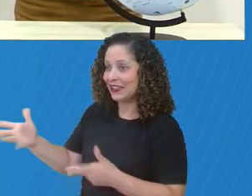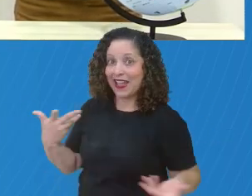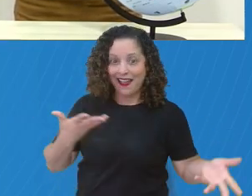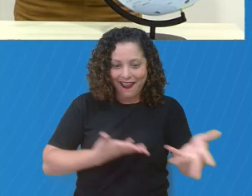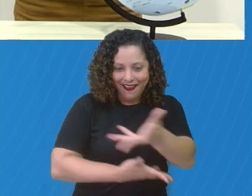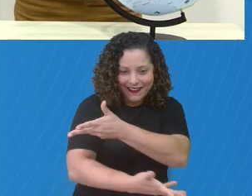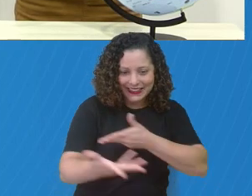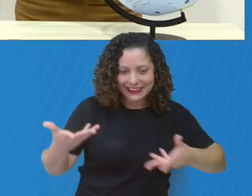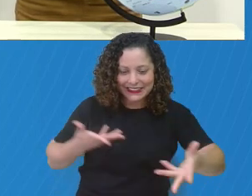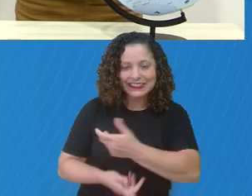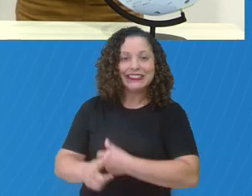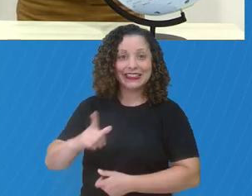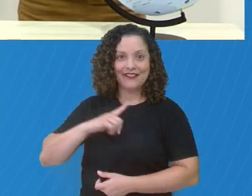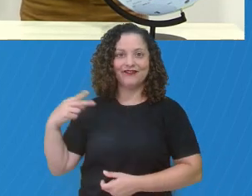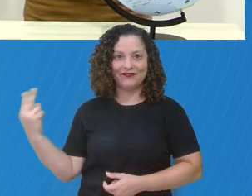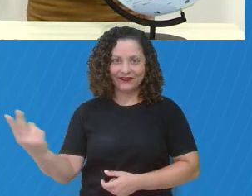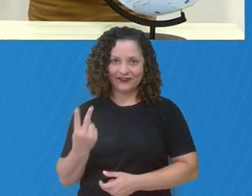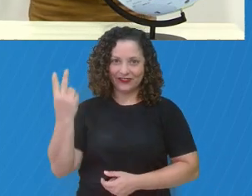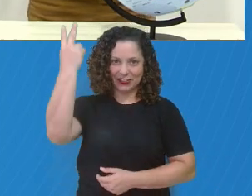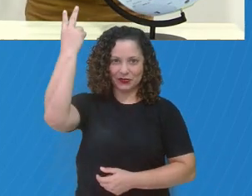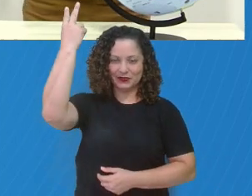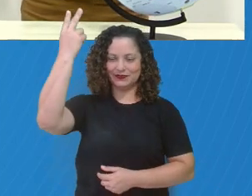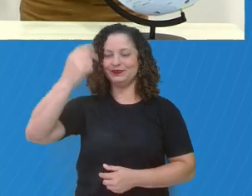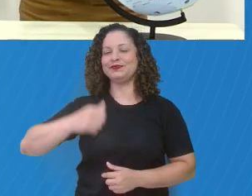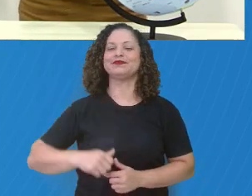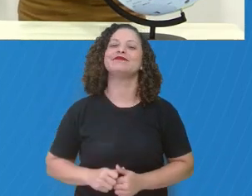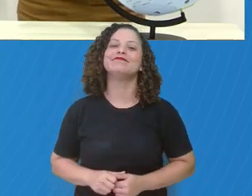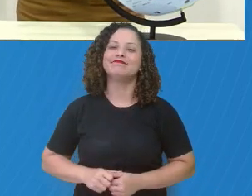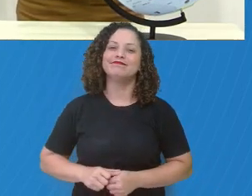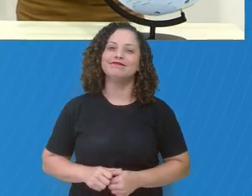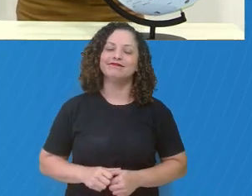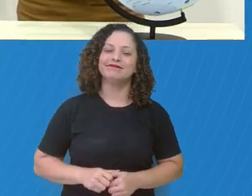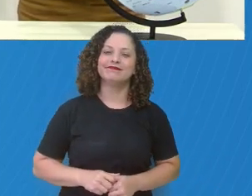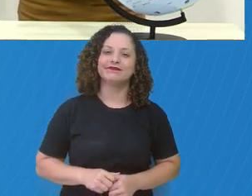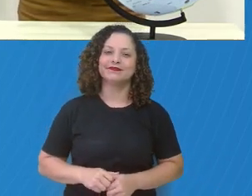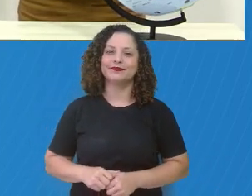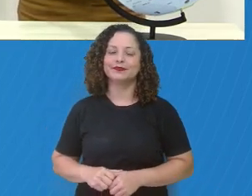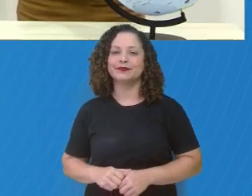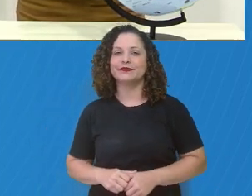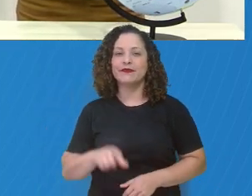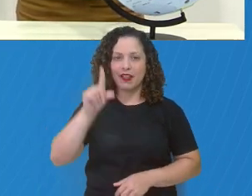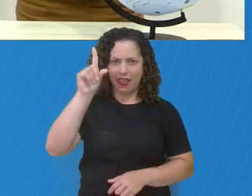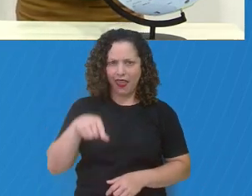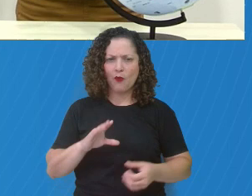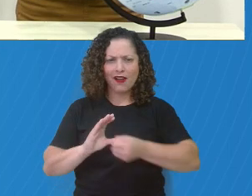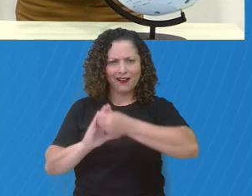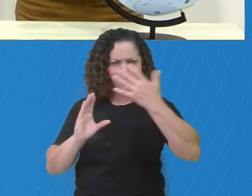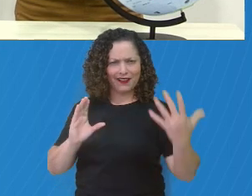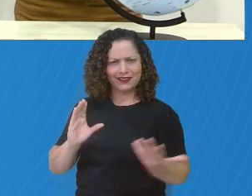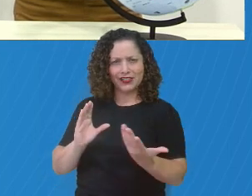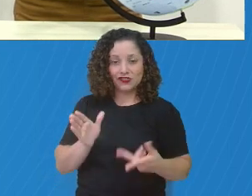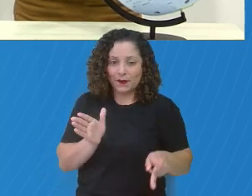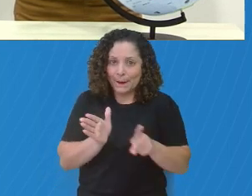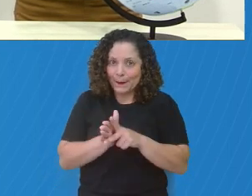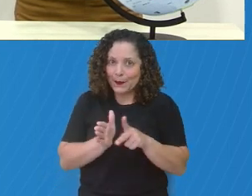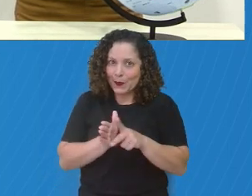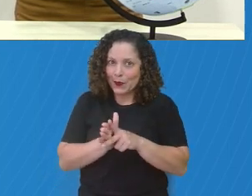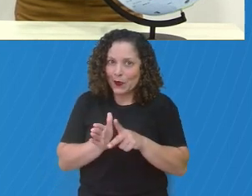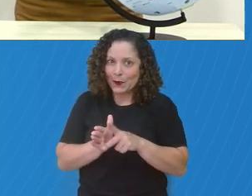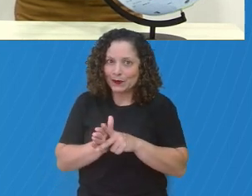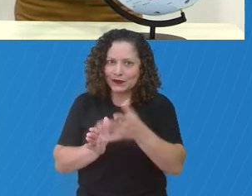está a riqueza. Não é verdade, professora Esther? É verdade, professora Verônica. Então, é uma característica, né, do ser humano